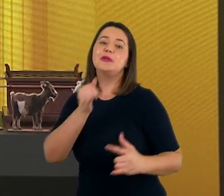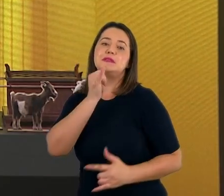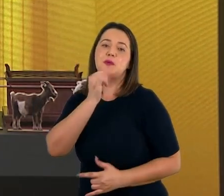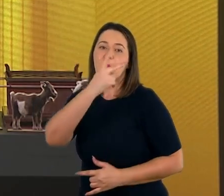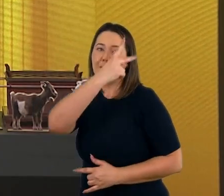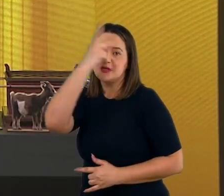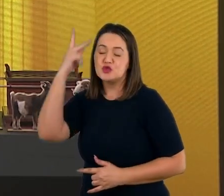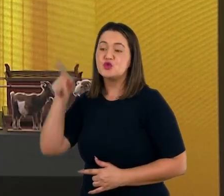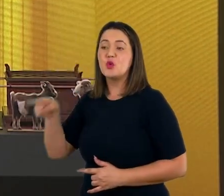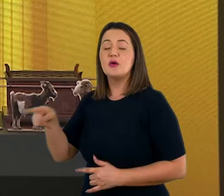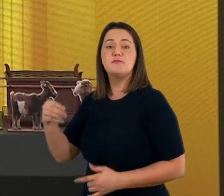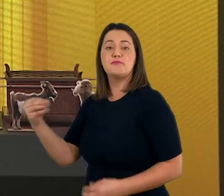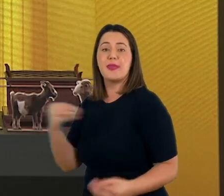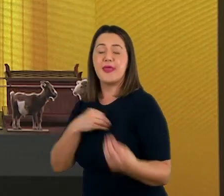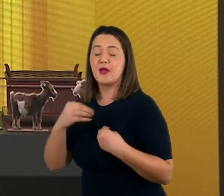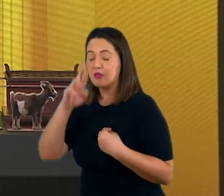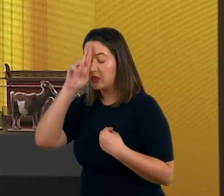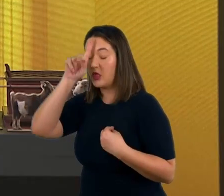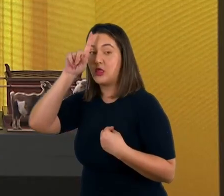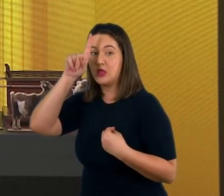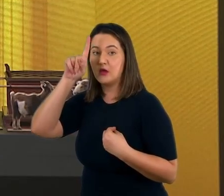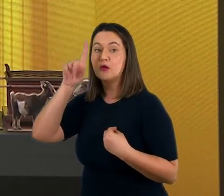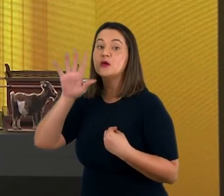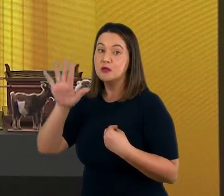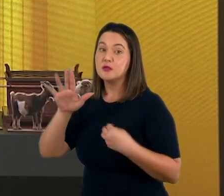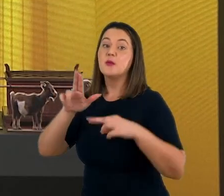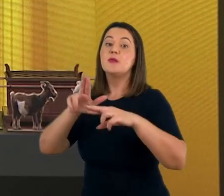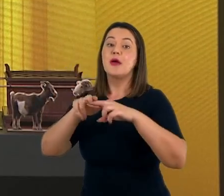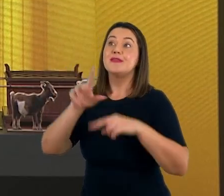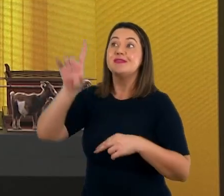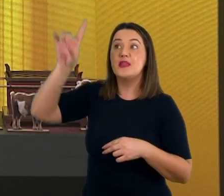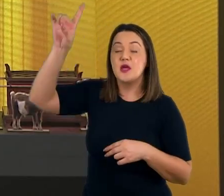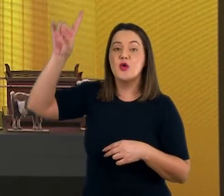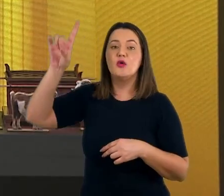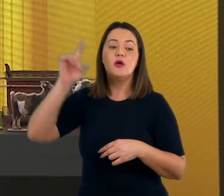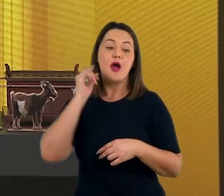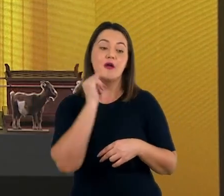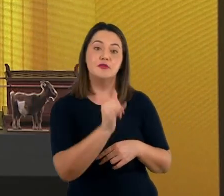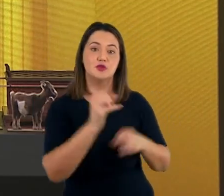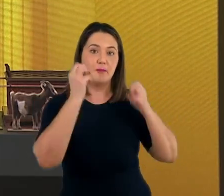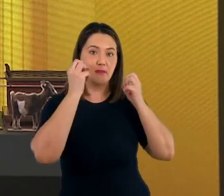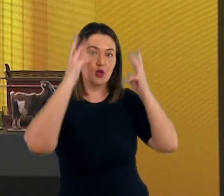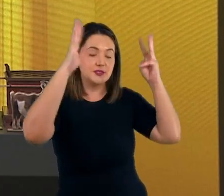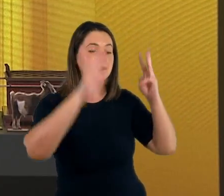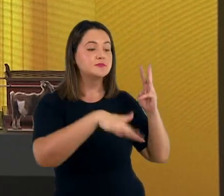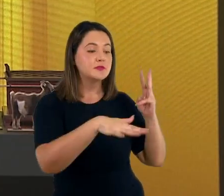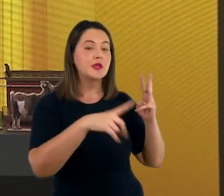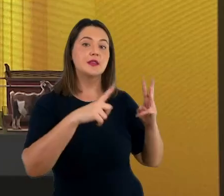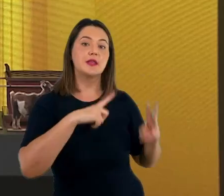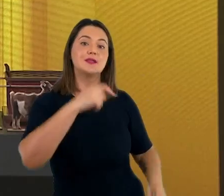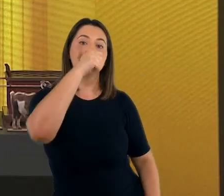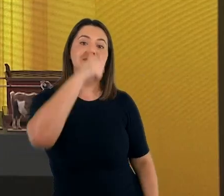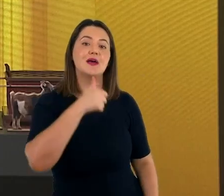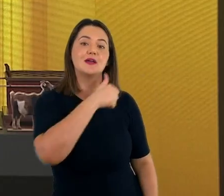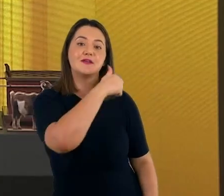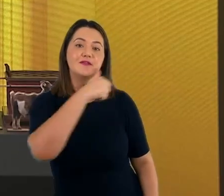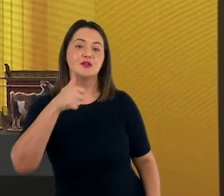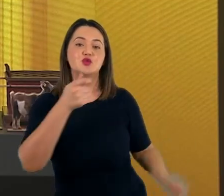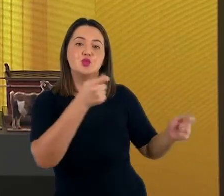ou também por aqueles que tinham pecados cometidos por ignorância, Deus, através de Moisés, instituiu o